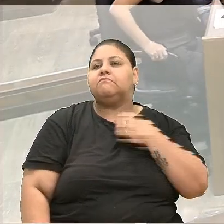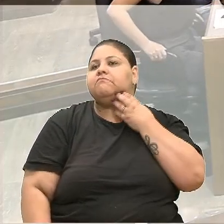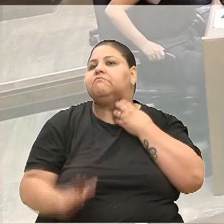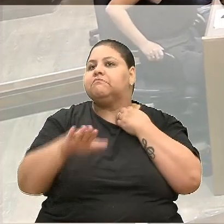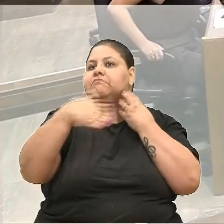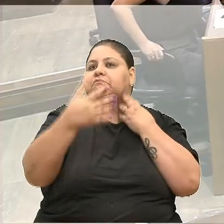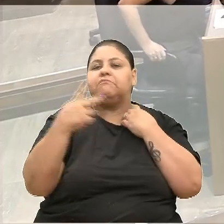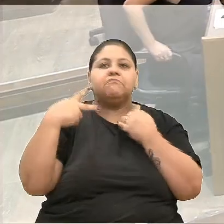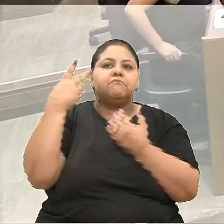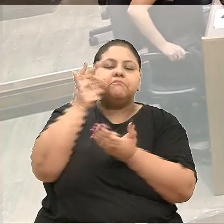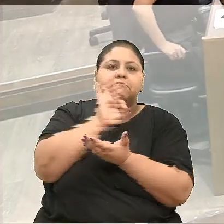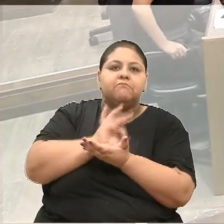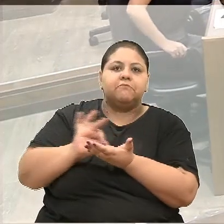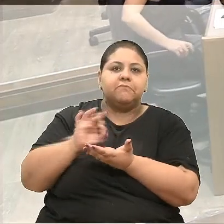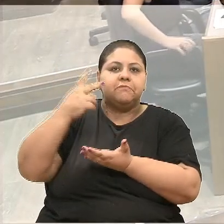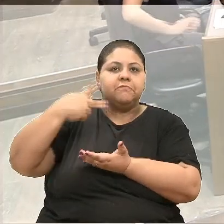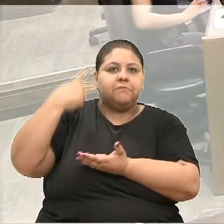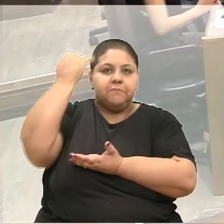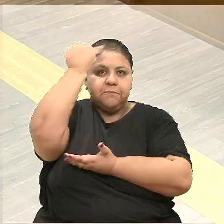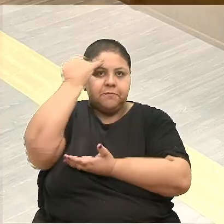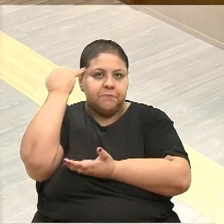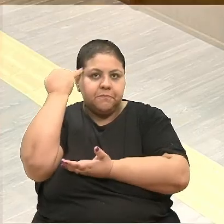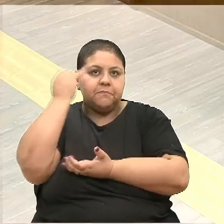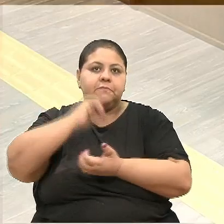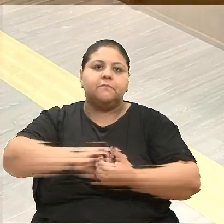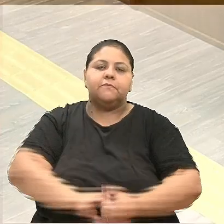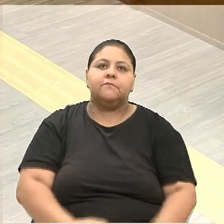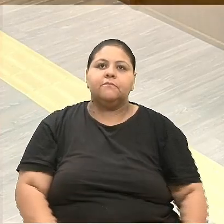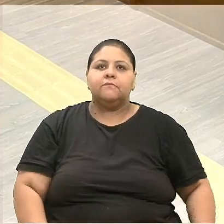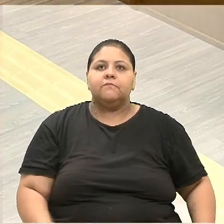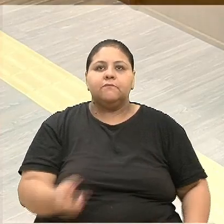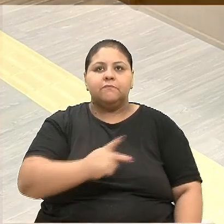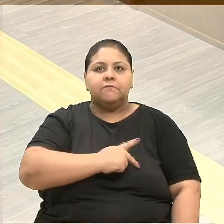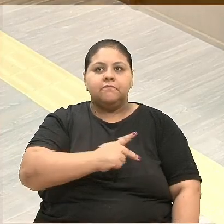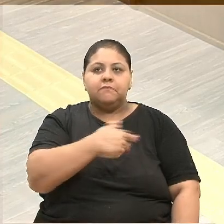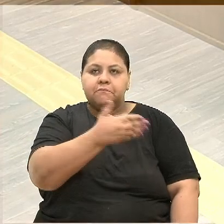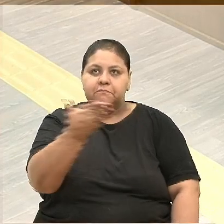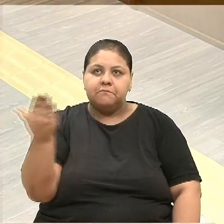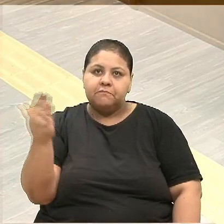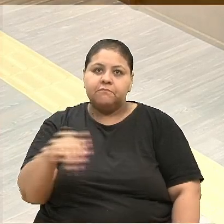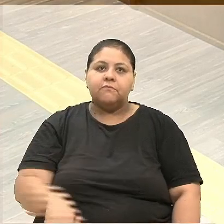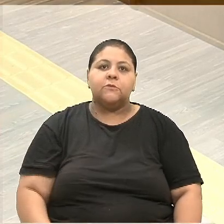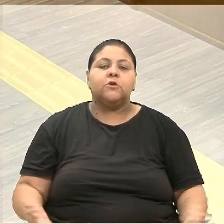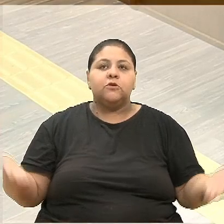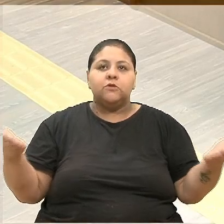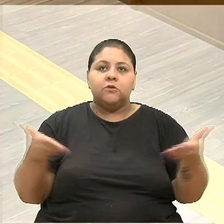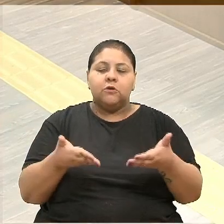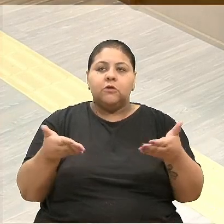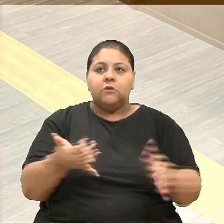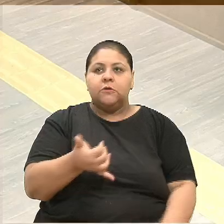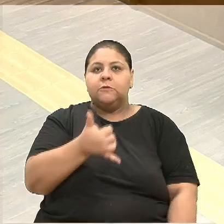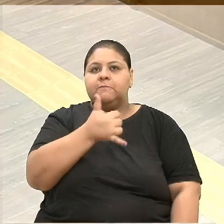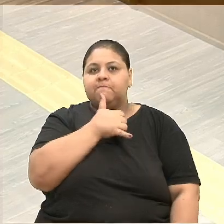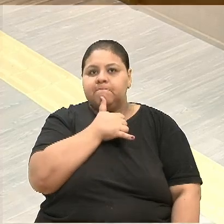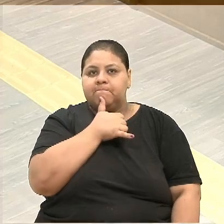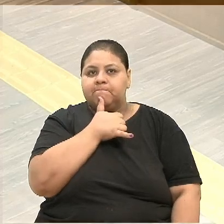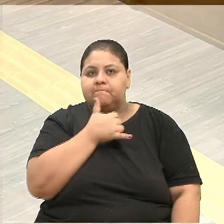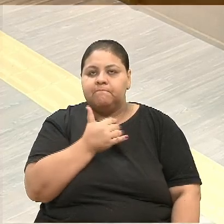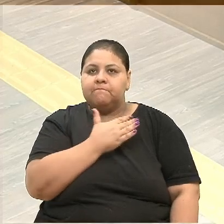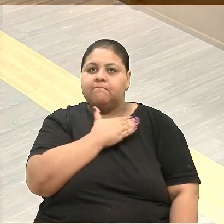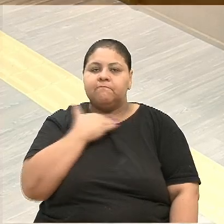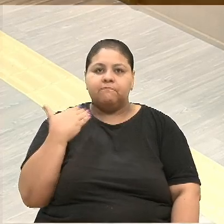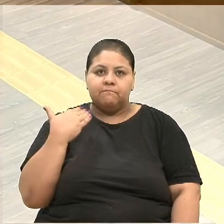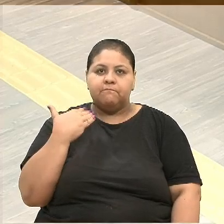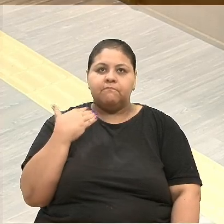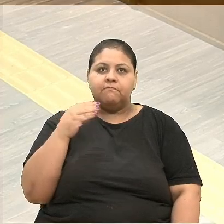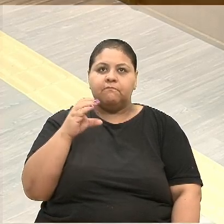Próximo vereador inscrito, o vereador Zé D'Ambrossi. Senhora presidente, nobres colegas, eu faço um voto de pesar pelo falecimento